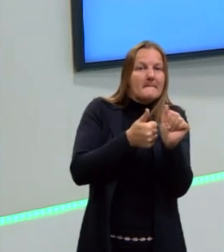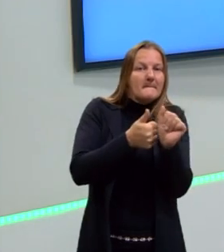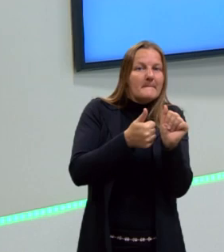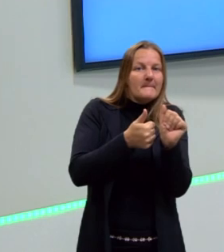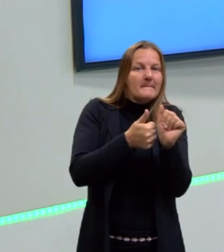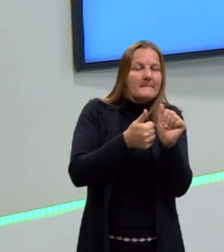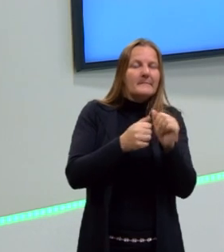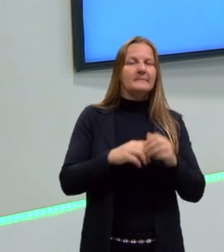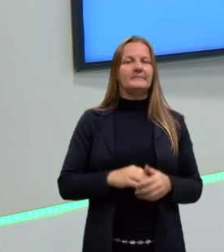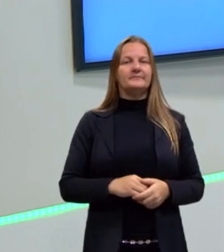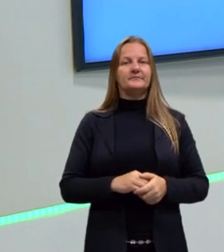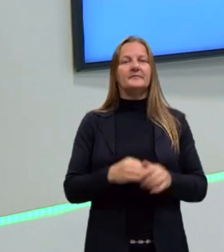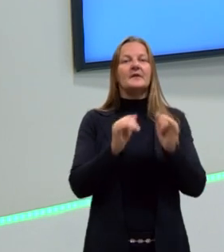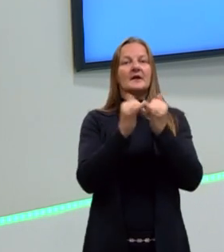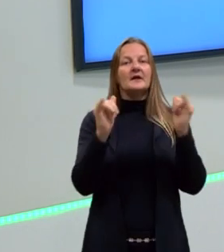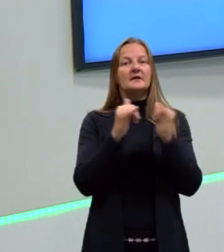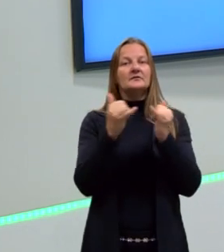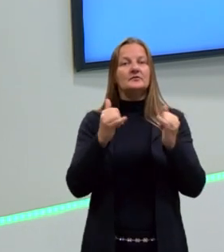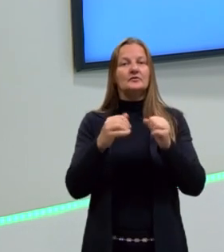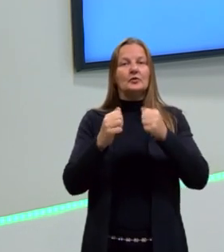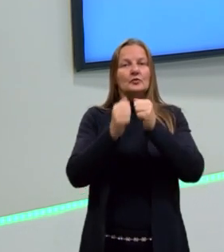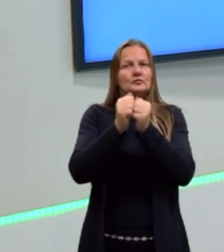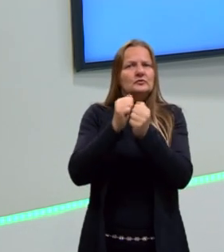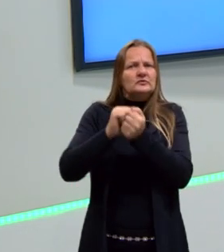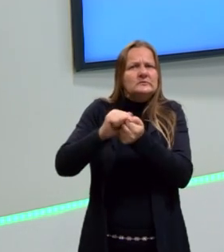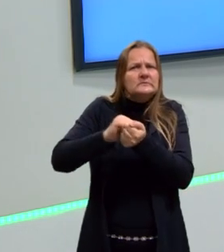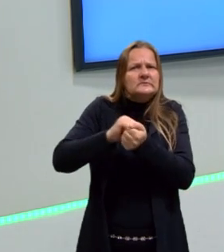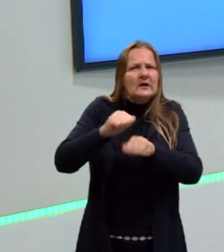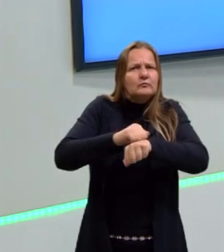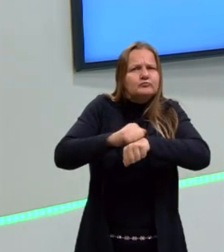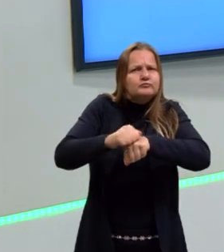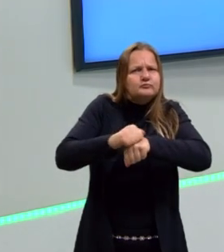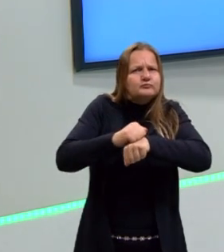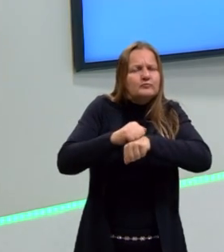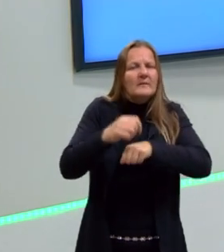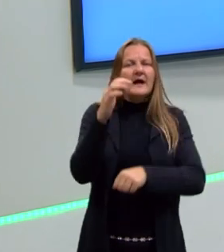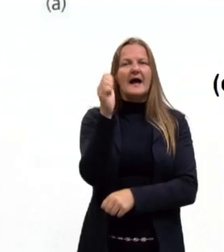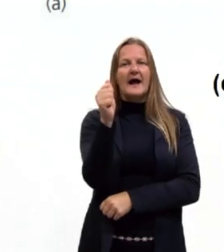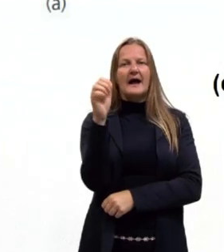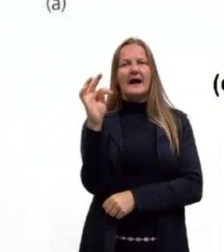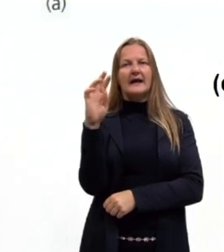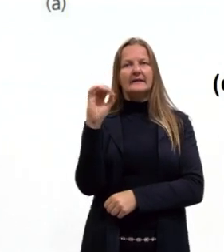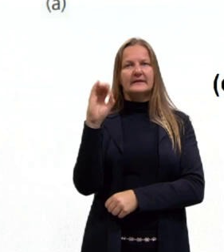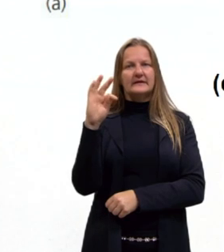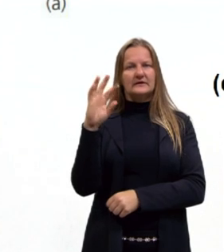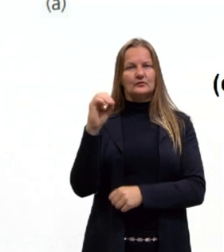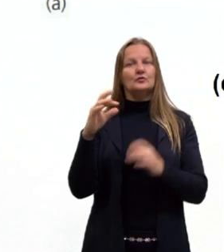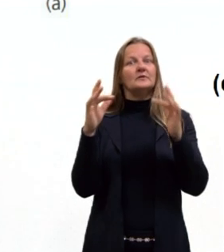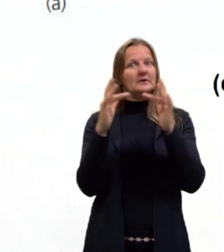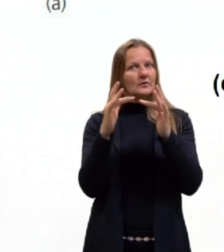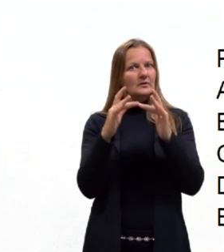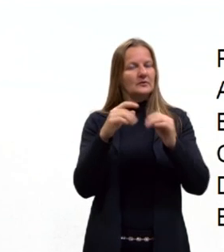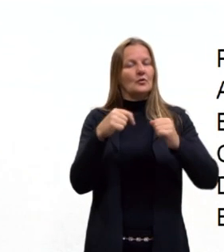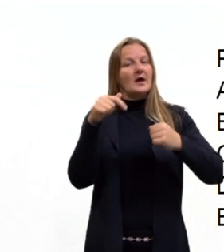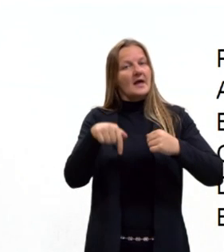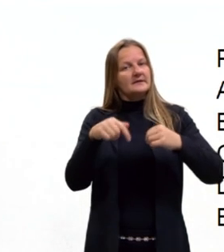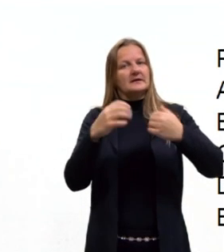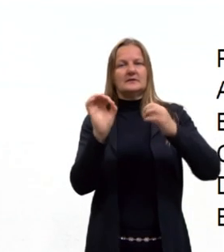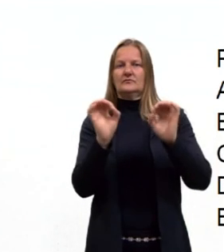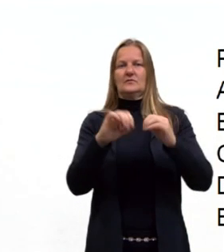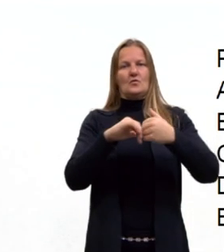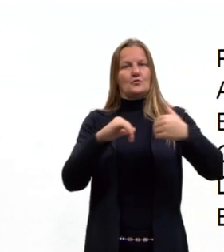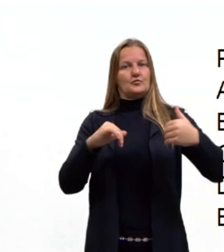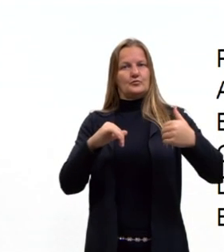na eletrização por atrito e contato que a gente já viu o melhor na última aula certo